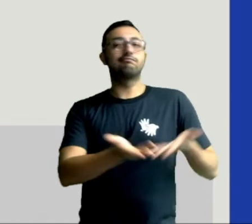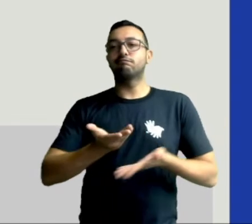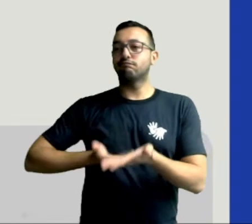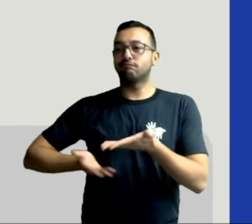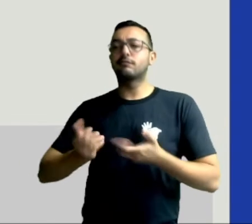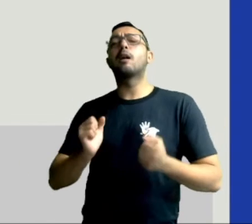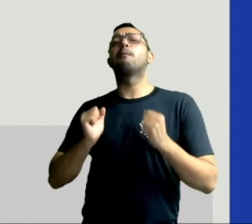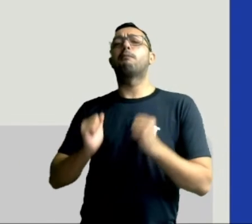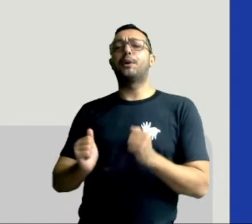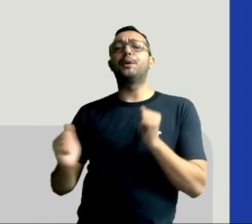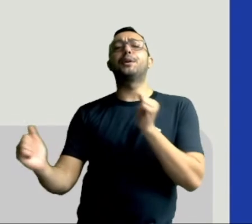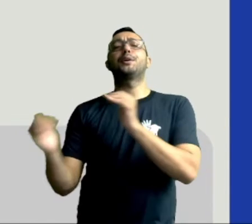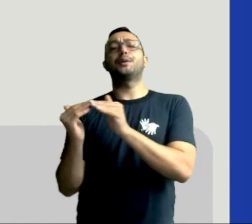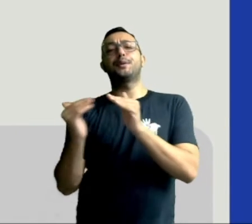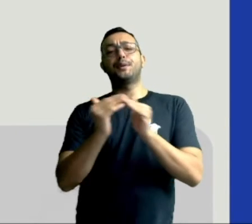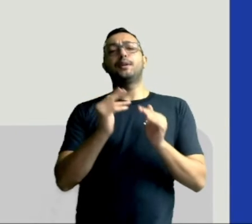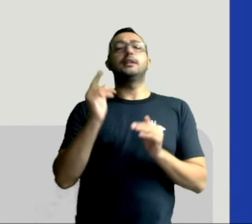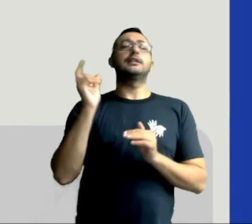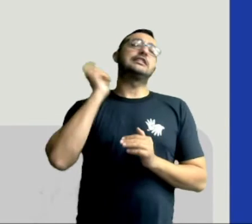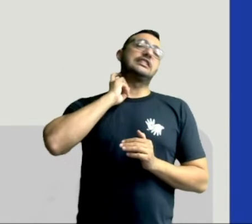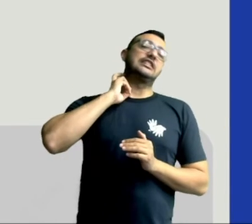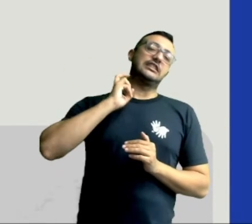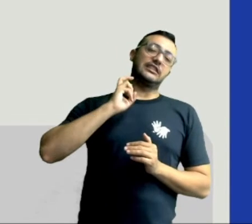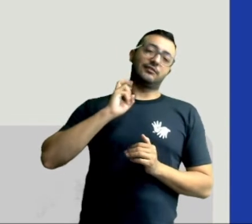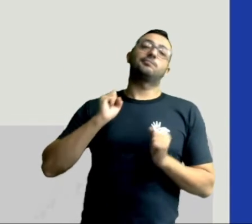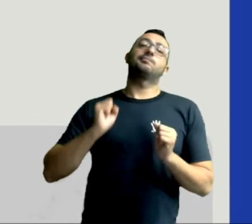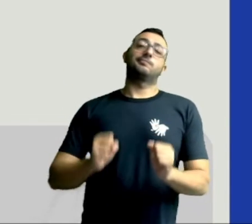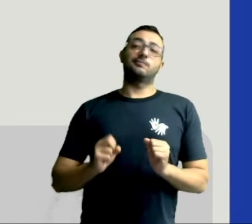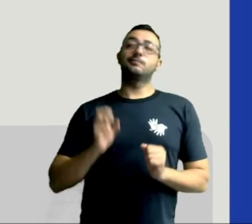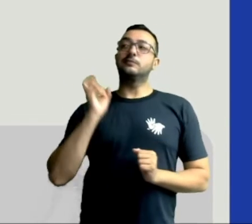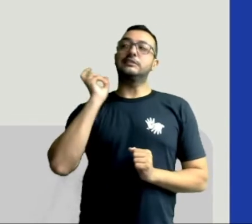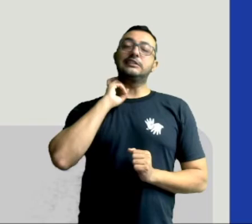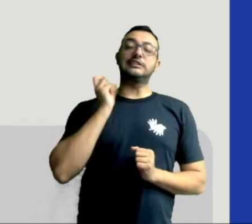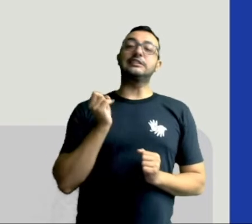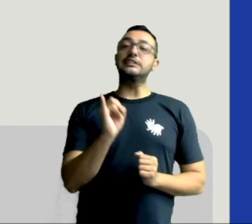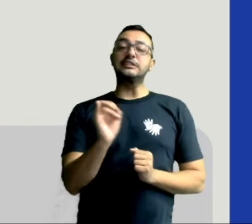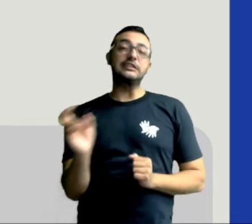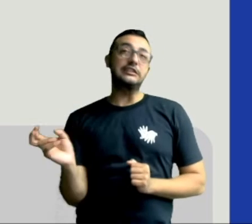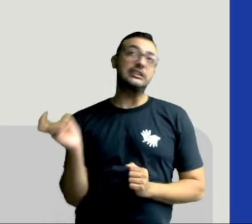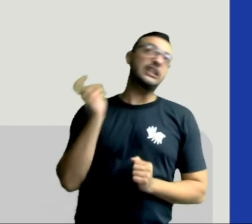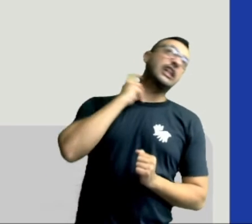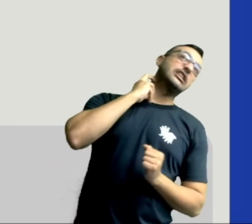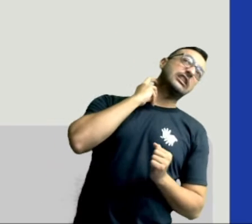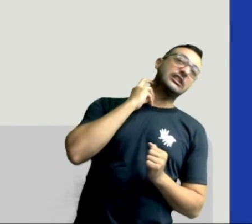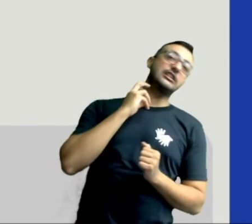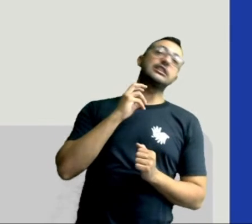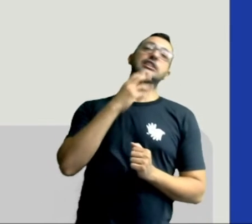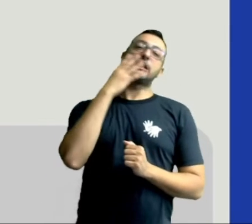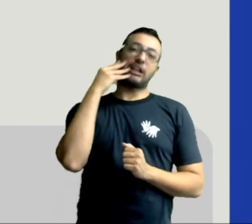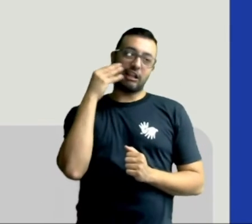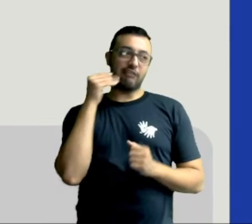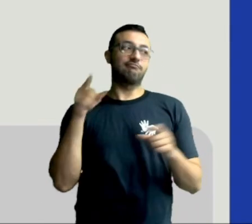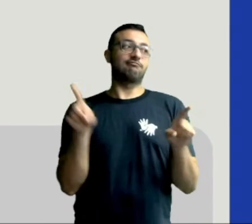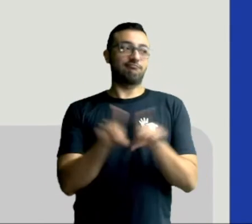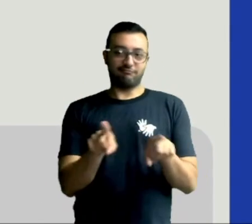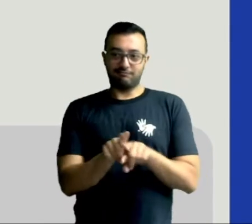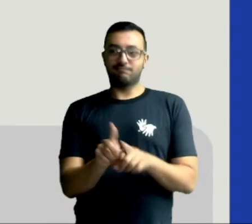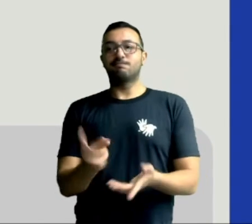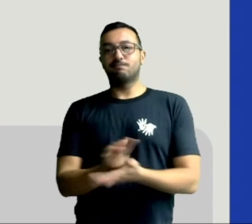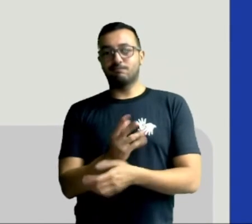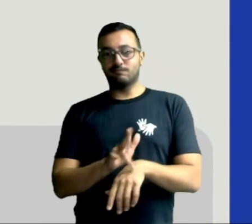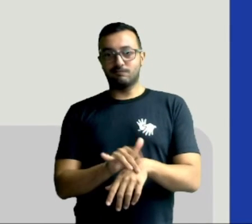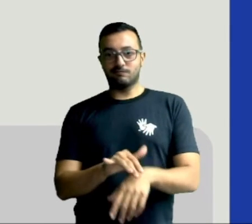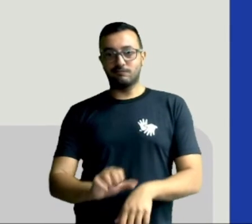entrar em contato com morcegos, ingerir esses morcegos, ser mordidos por esse morcego e também se infectar com a